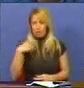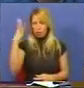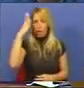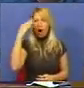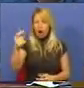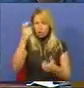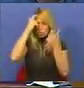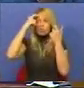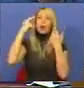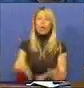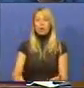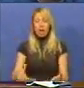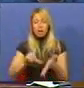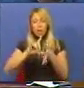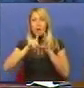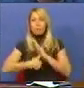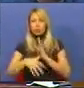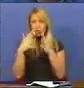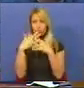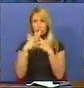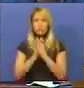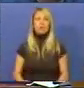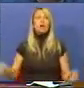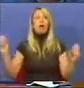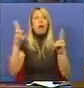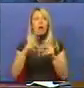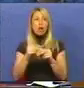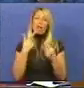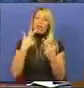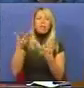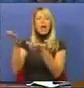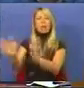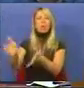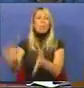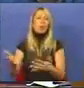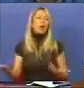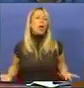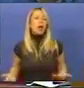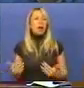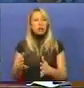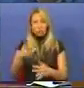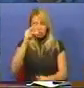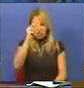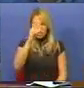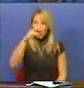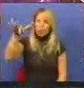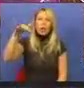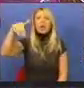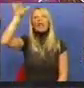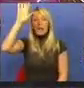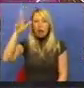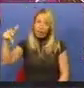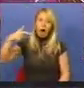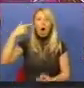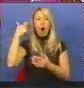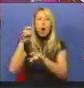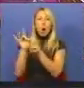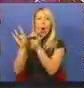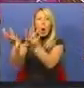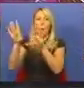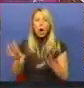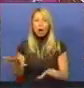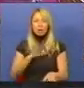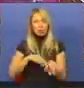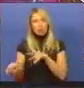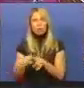projeto de reestruturação prescinda do saber acumulado destes homens. São 380 e tal que vão para a rua, Sr. Deputado. E é isso que me preocupa e é